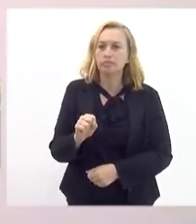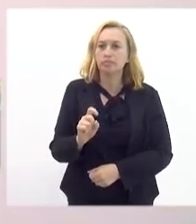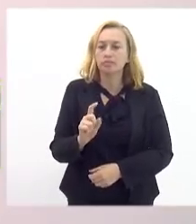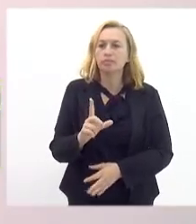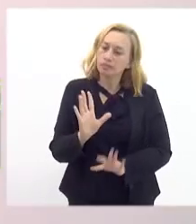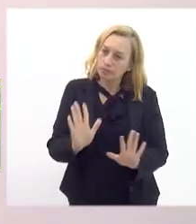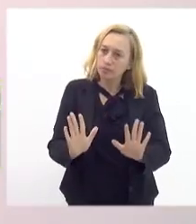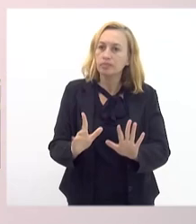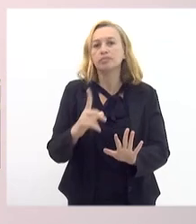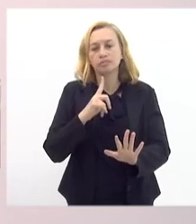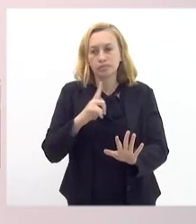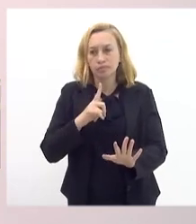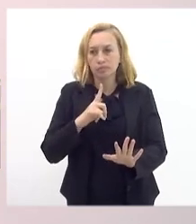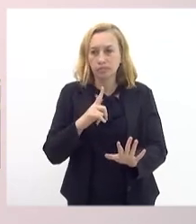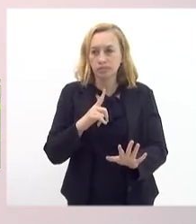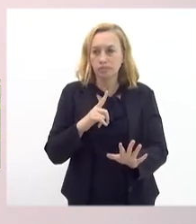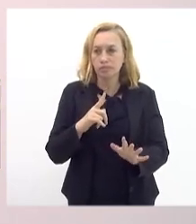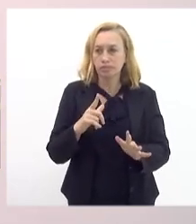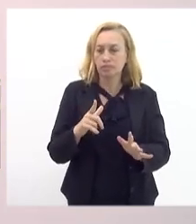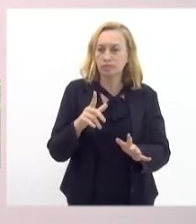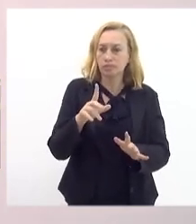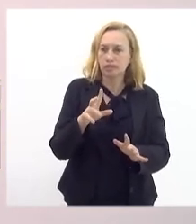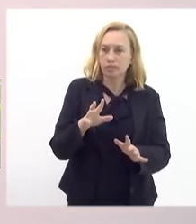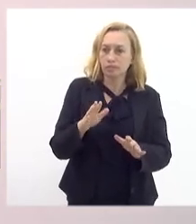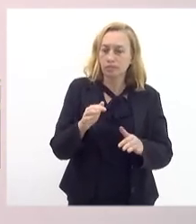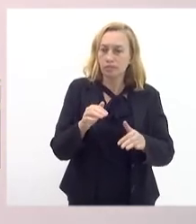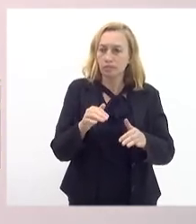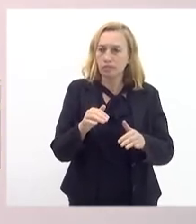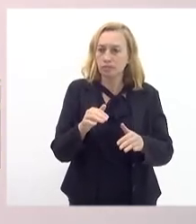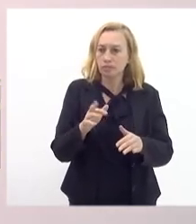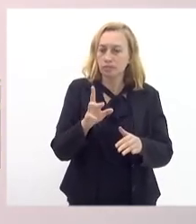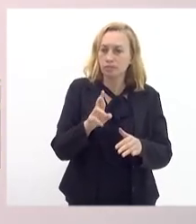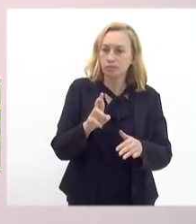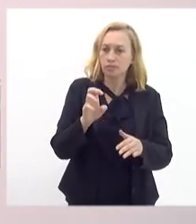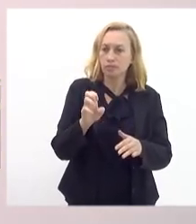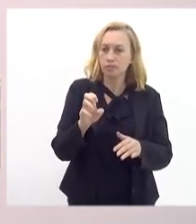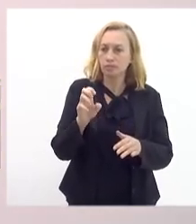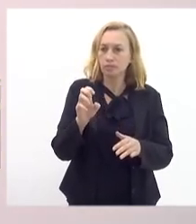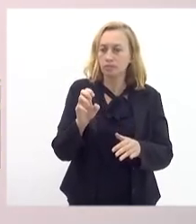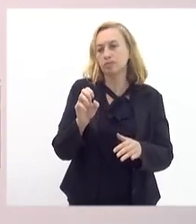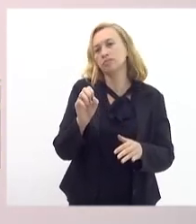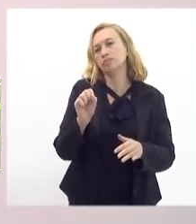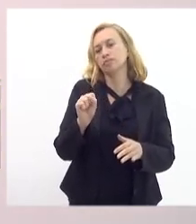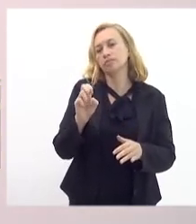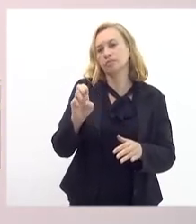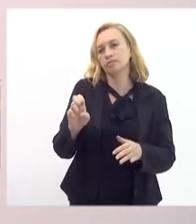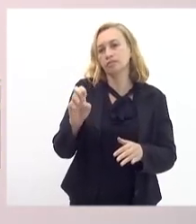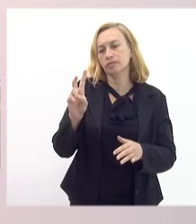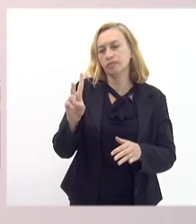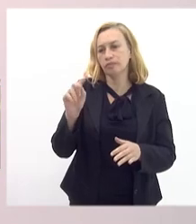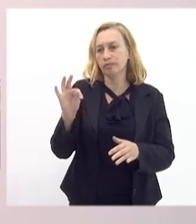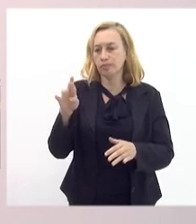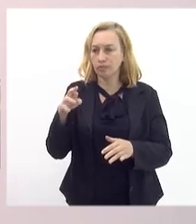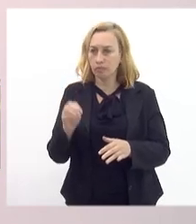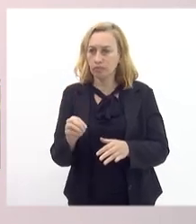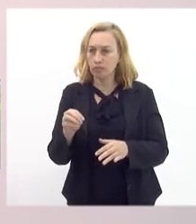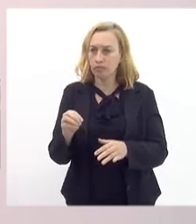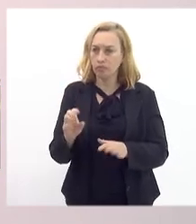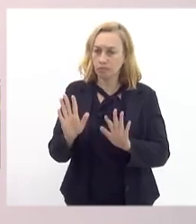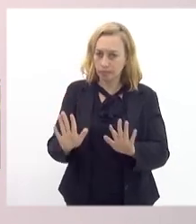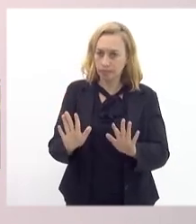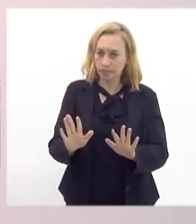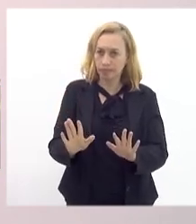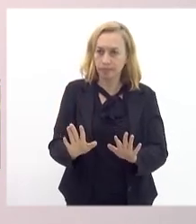não a gente ainda tem um reservatório que eles na verdade a gente tem um backup energético né Eu acho que assim engraçado eu não sou especialista em